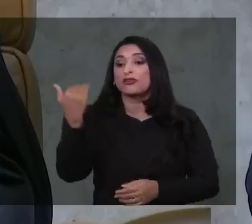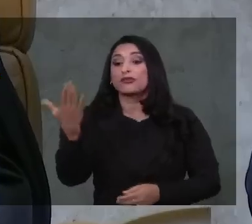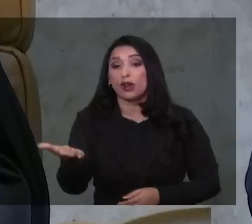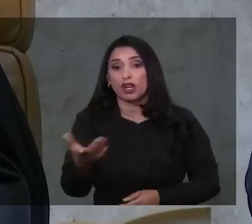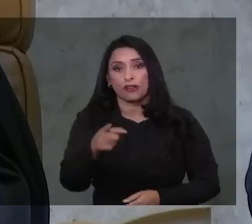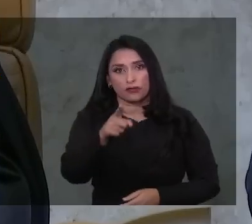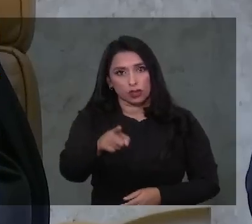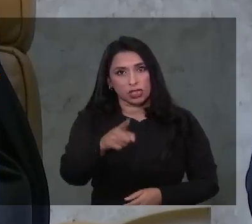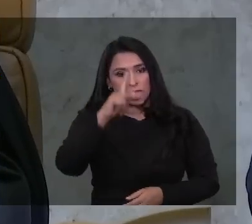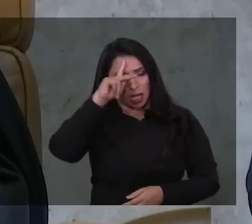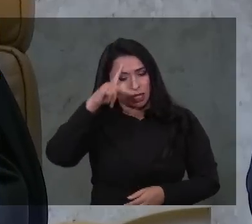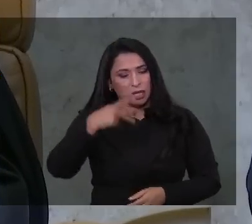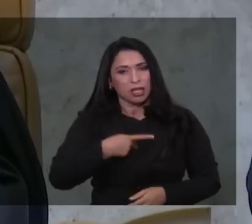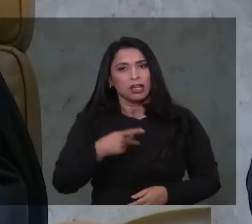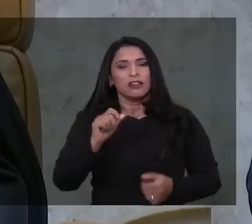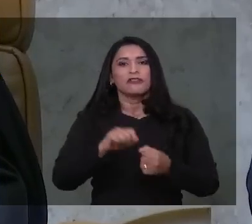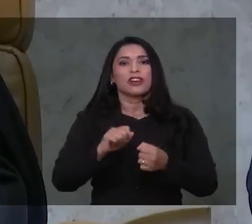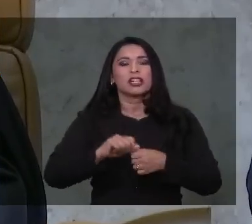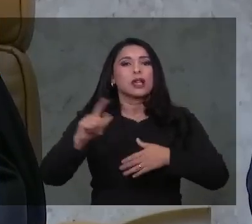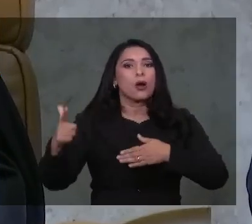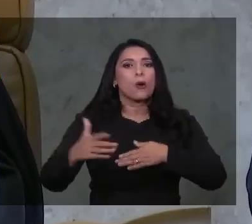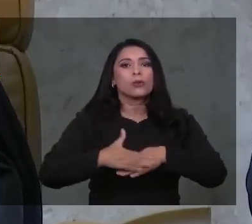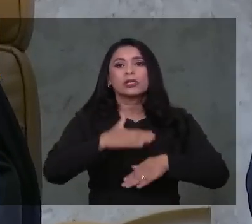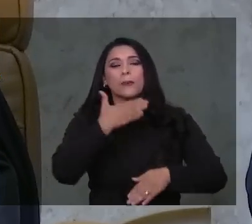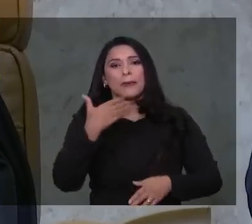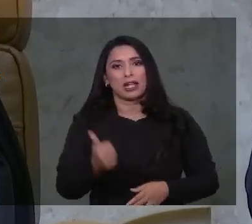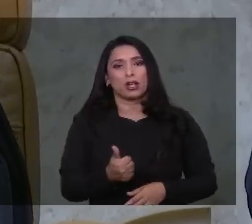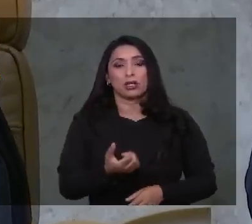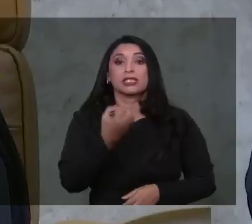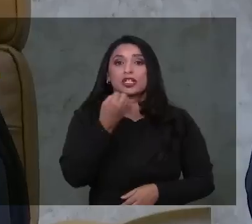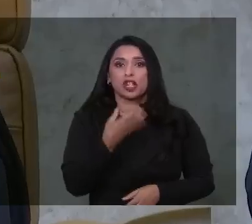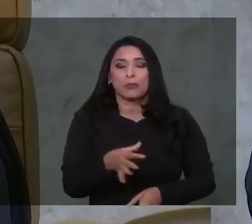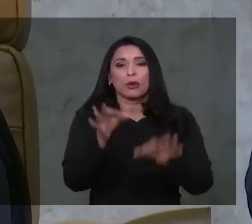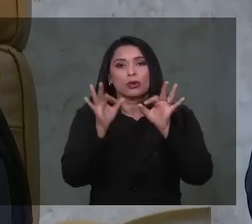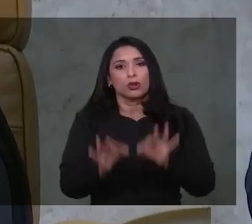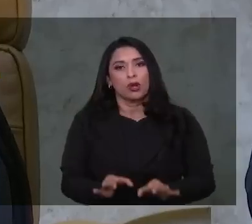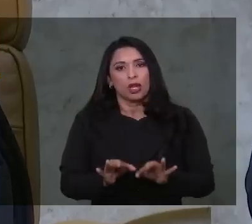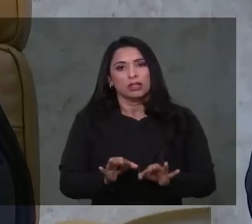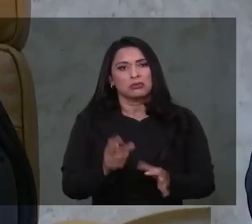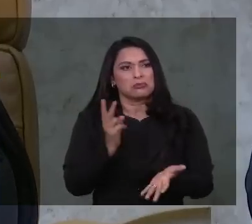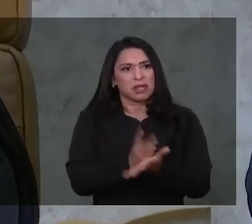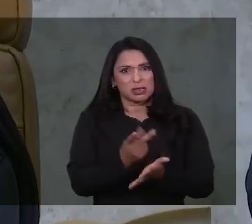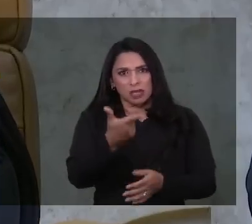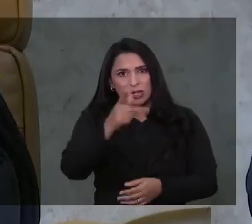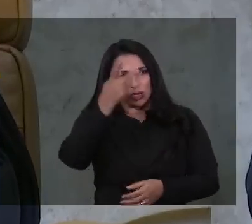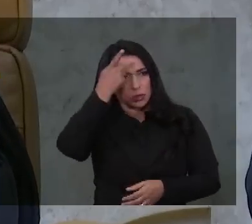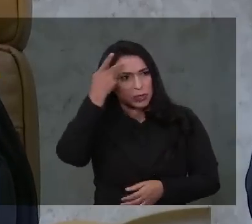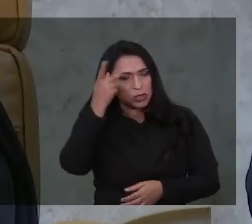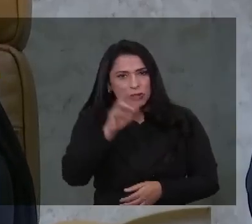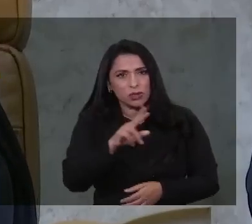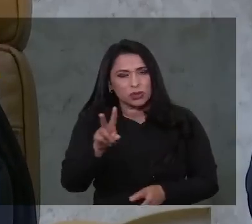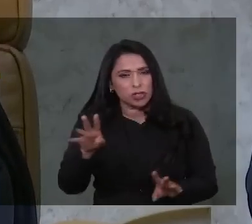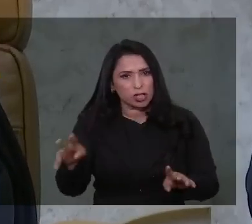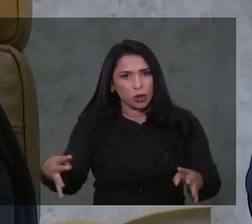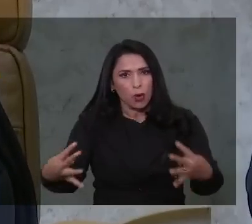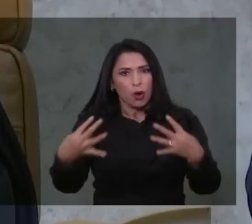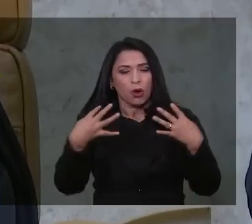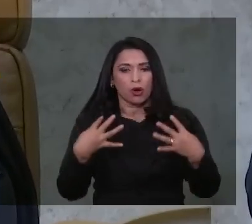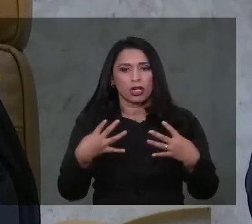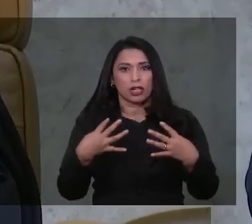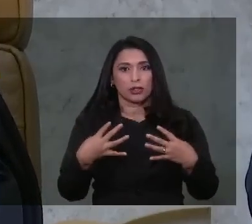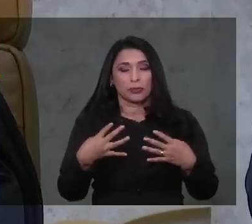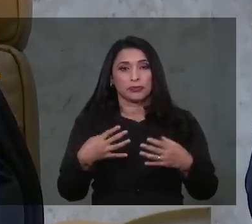melhor papel que puder. E seja bom e correto, mesmo quando ninguém estiver olhando. Na minha sabatina no